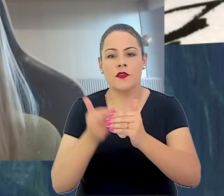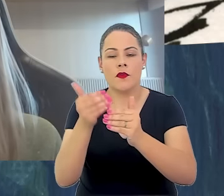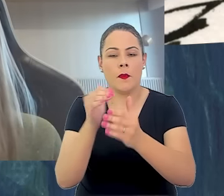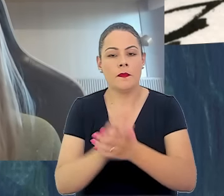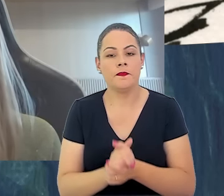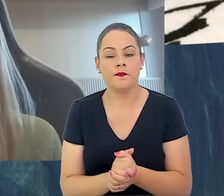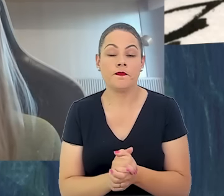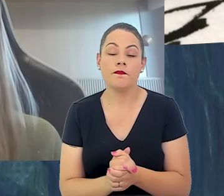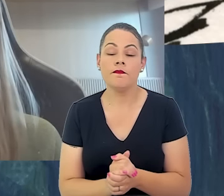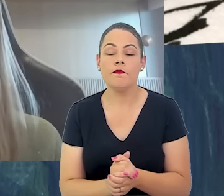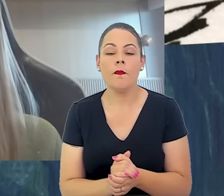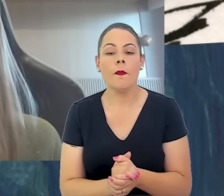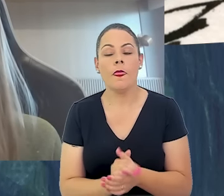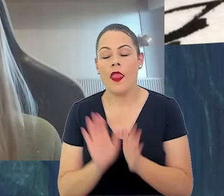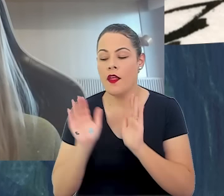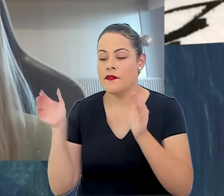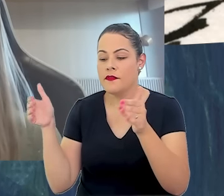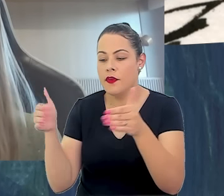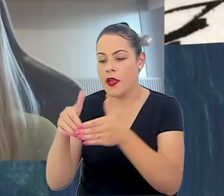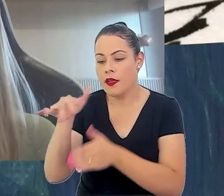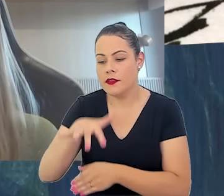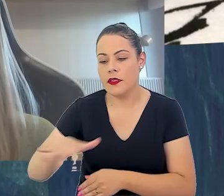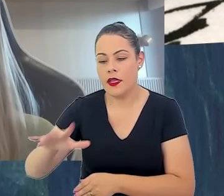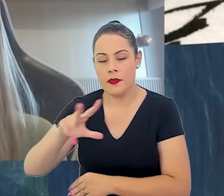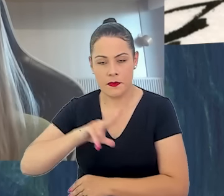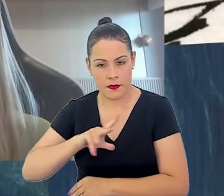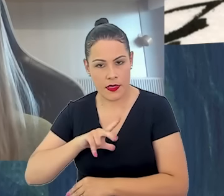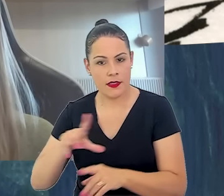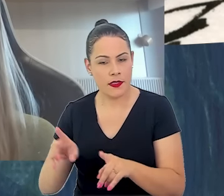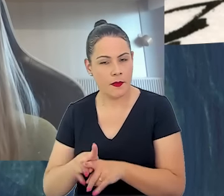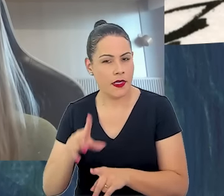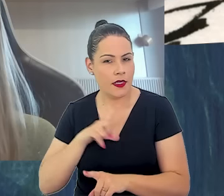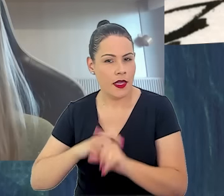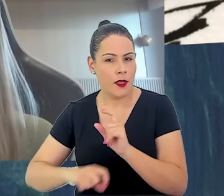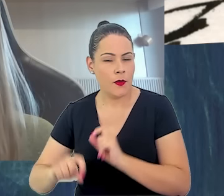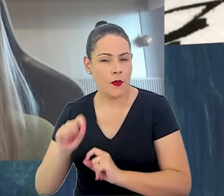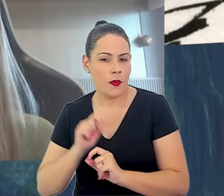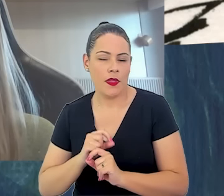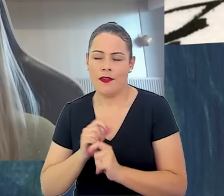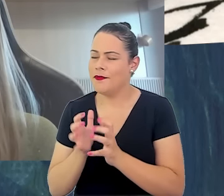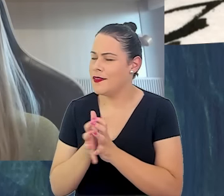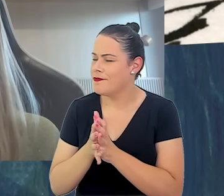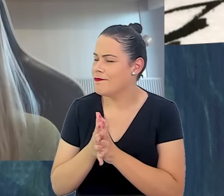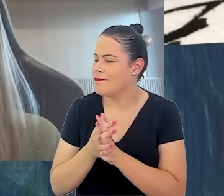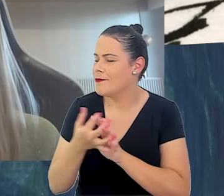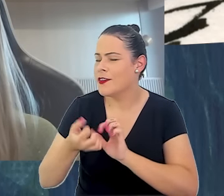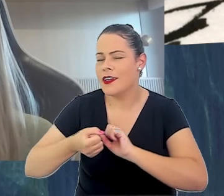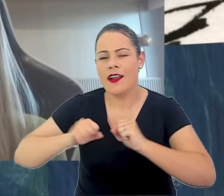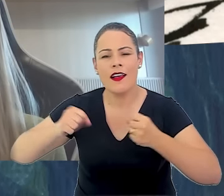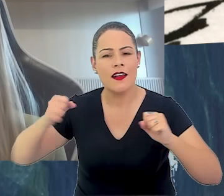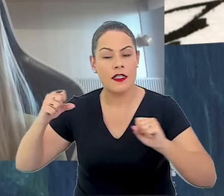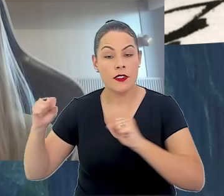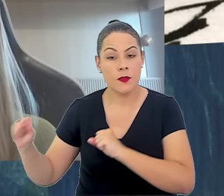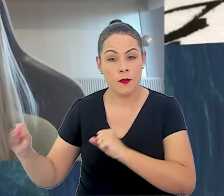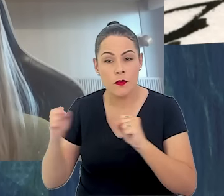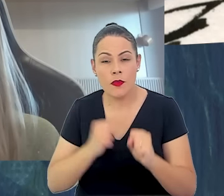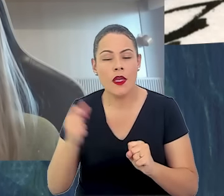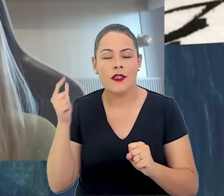desenvolvimento. E do lado do setor privado, eu acho que existe aí uma enorme possibilidade de